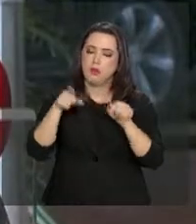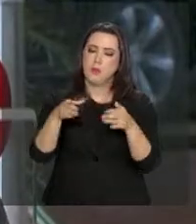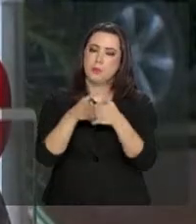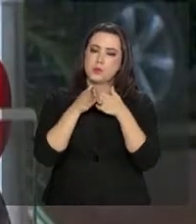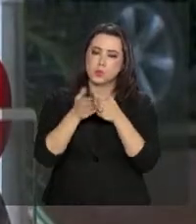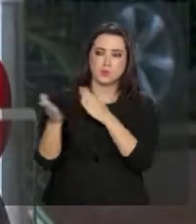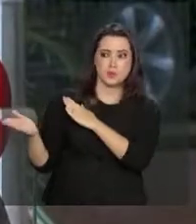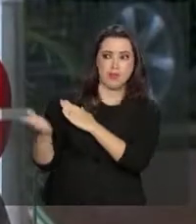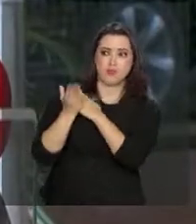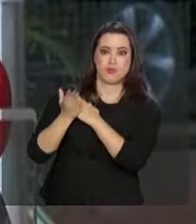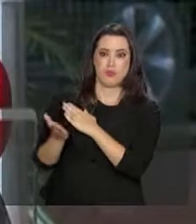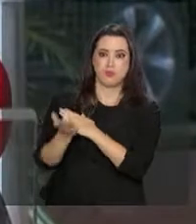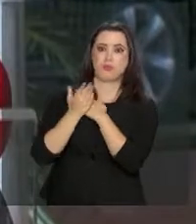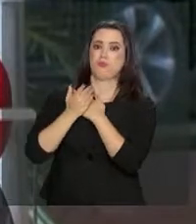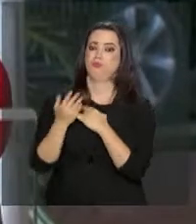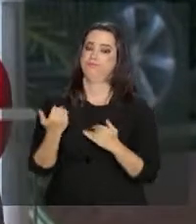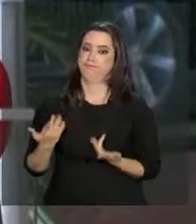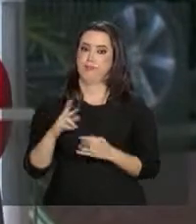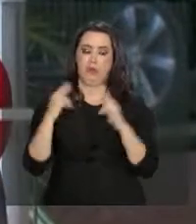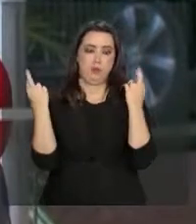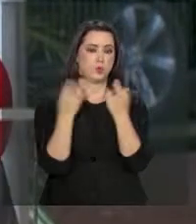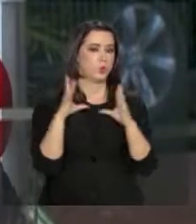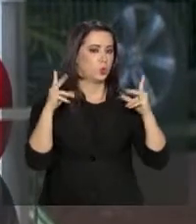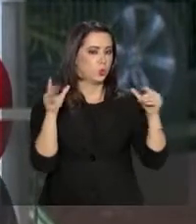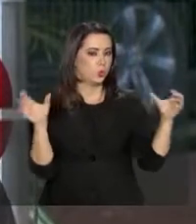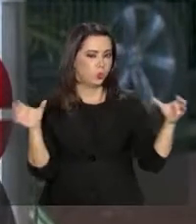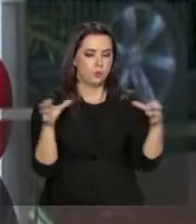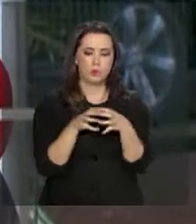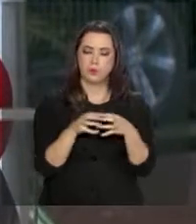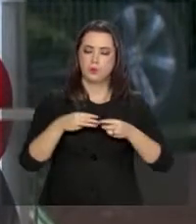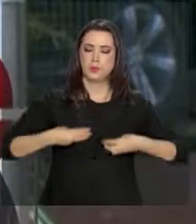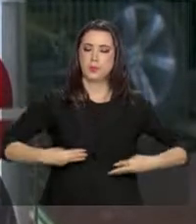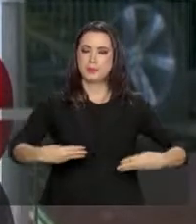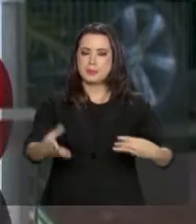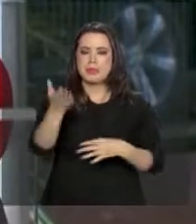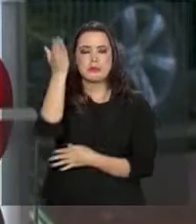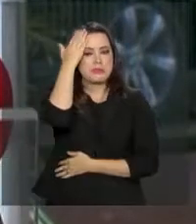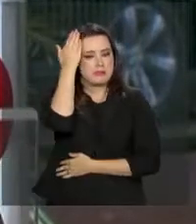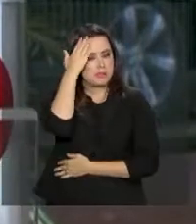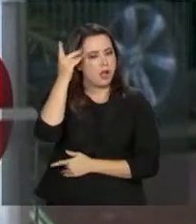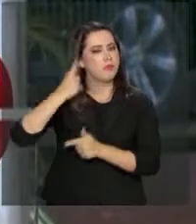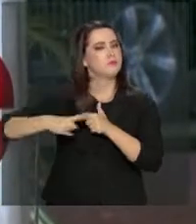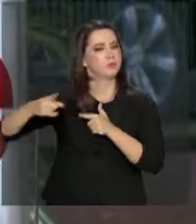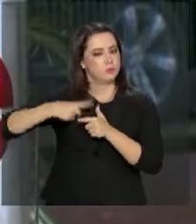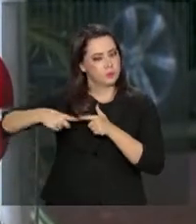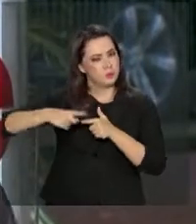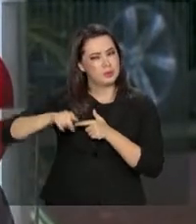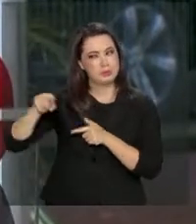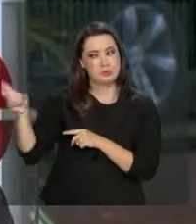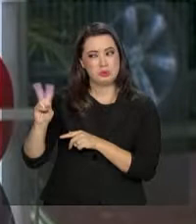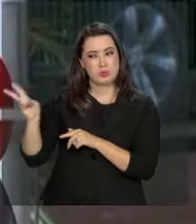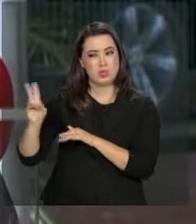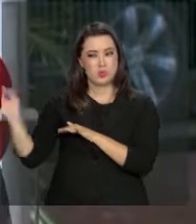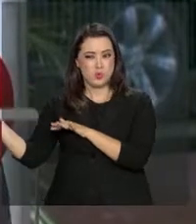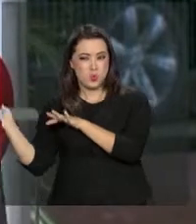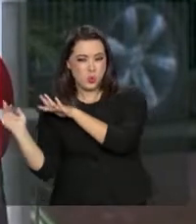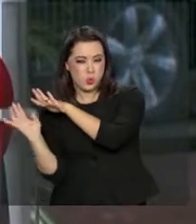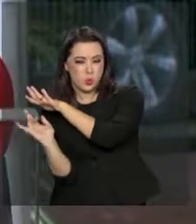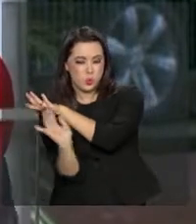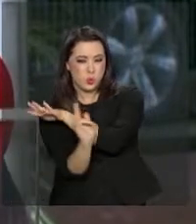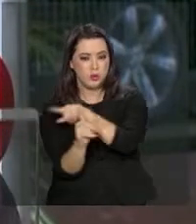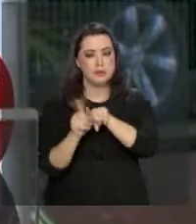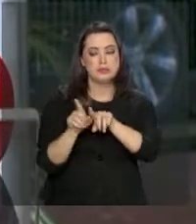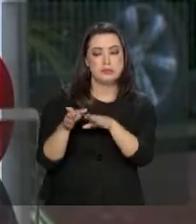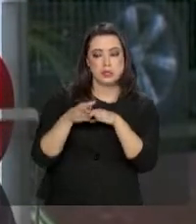reunida toda equipe do ministério que tem conhecimento da situação dos venezuelanos estão levantando dados em